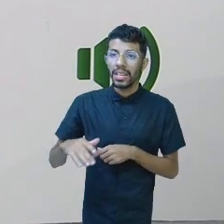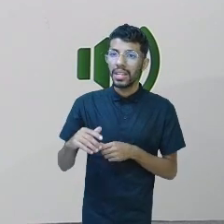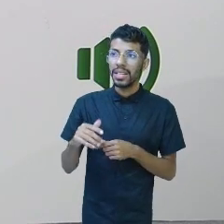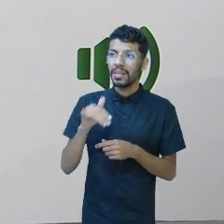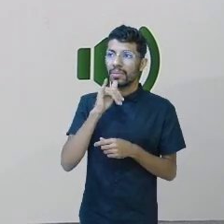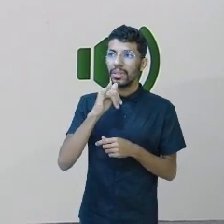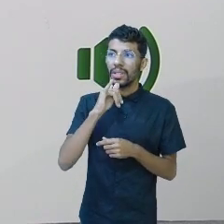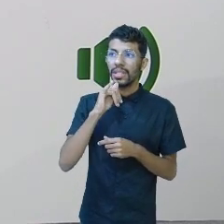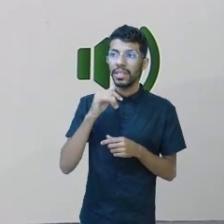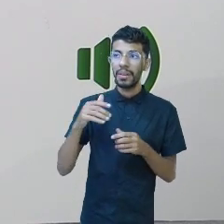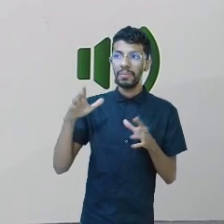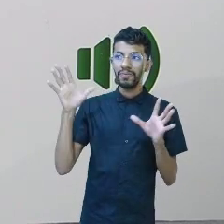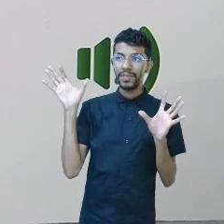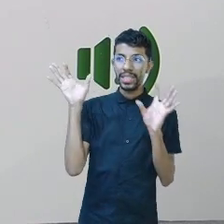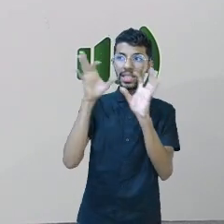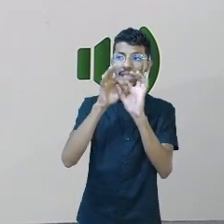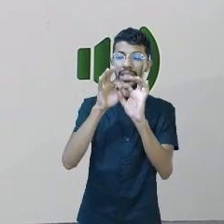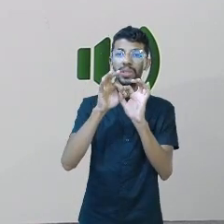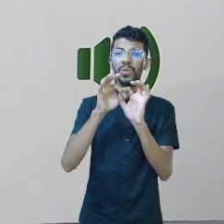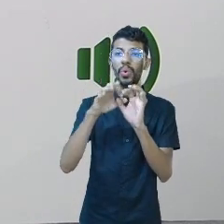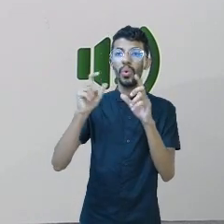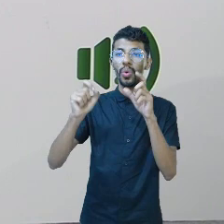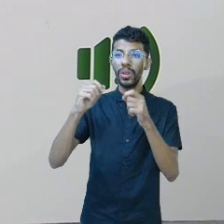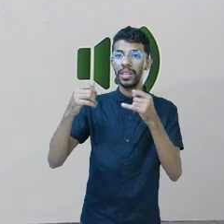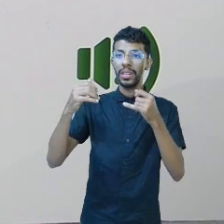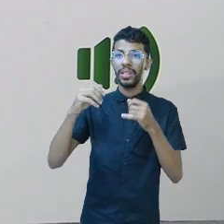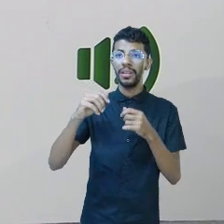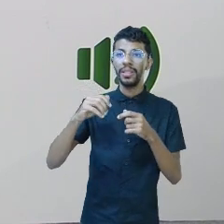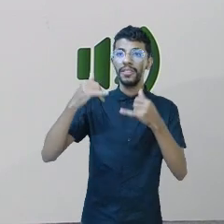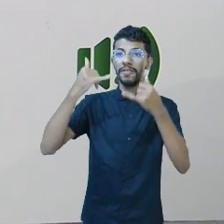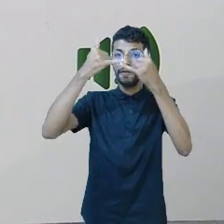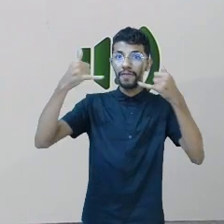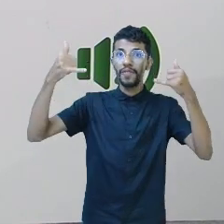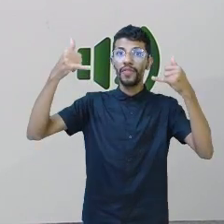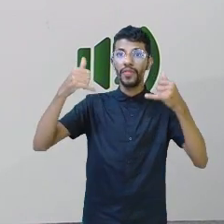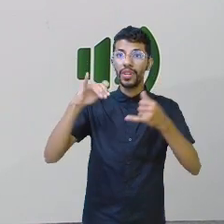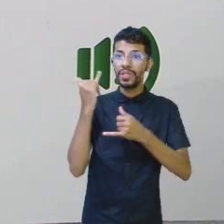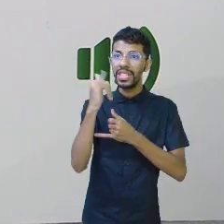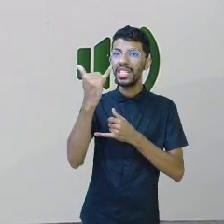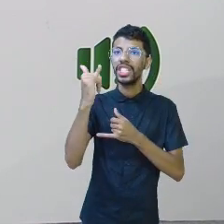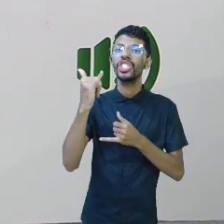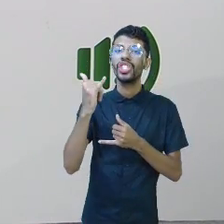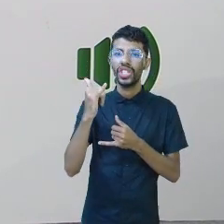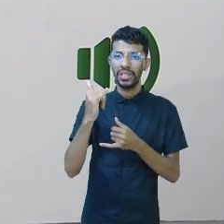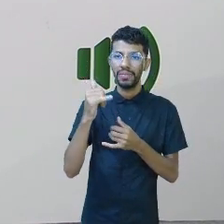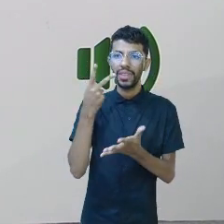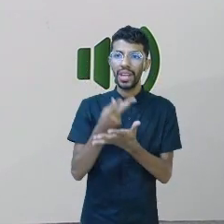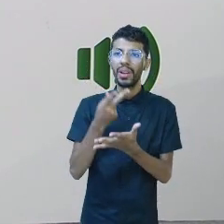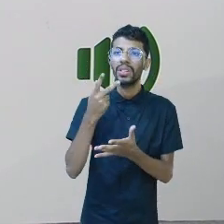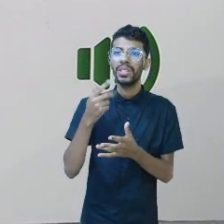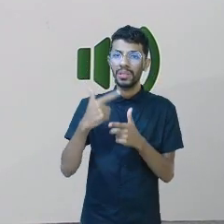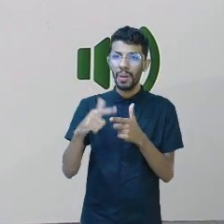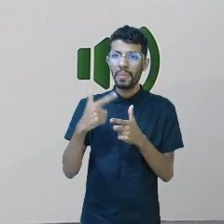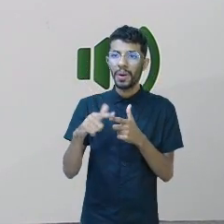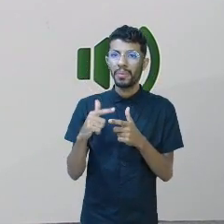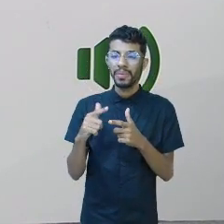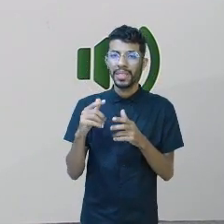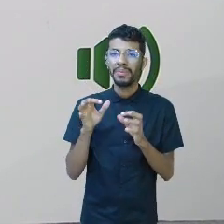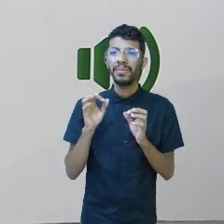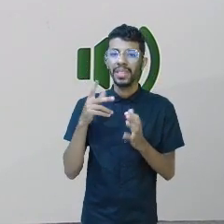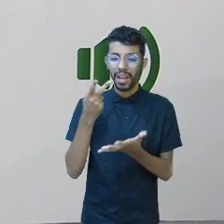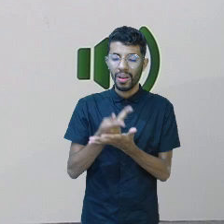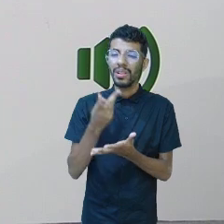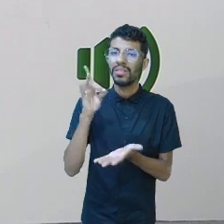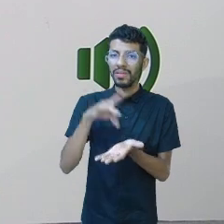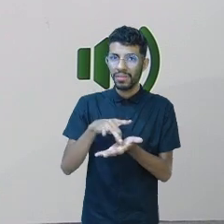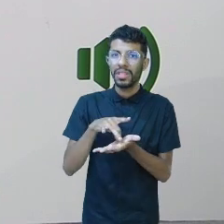agarrou no fio, de tão forte que era, ele partiu o fio e acabou dando choque nessas crianças. Já aconteceu isso de